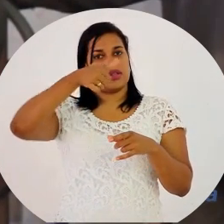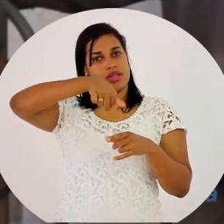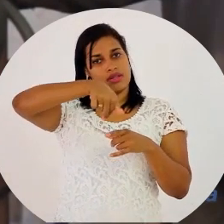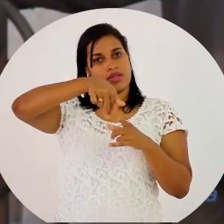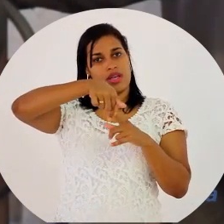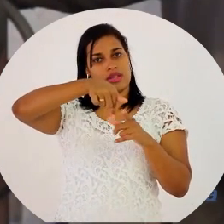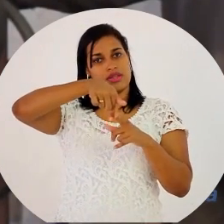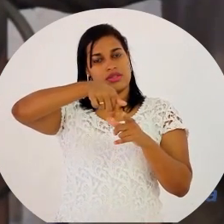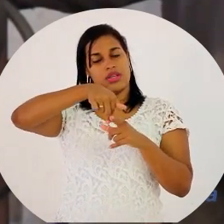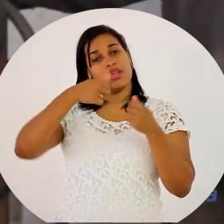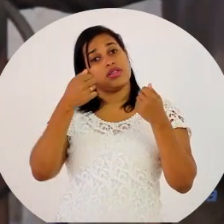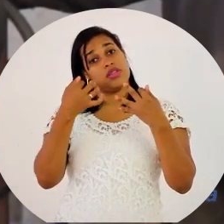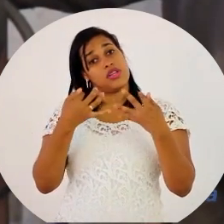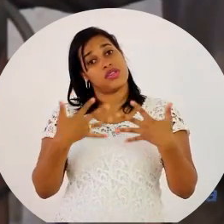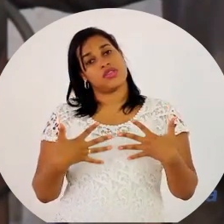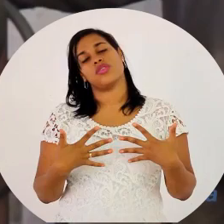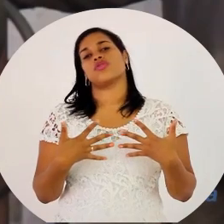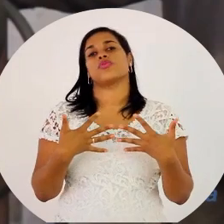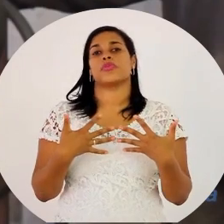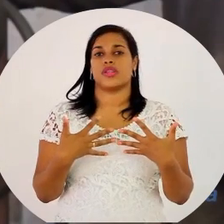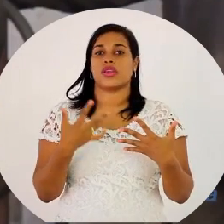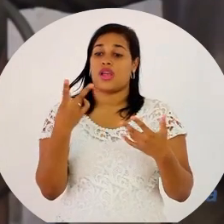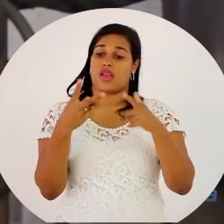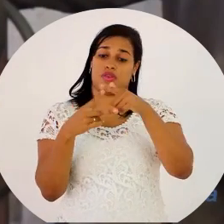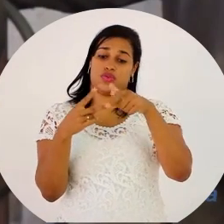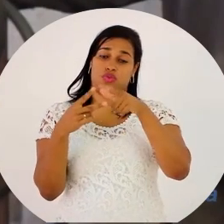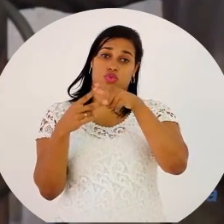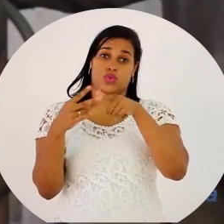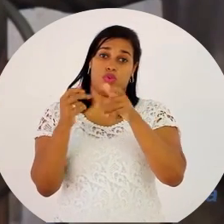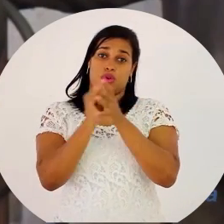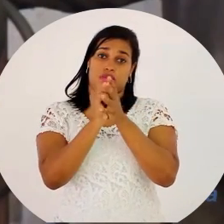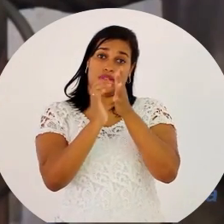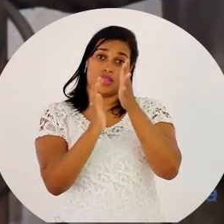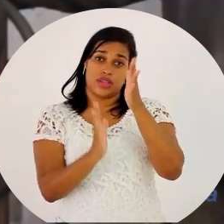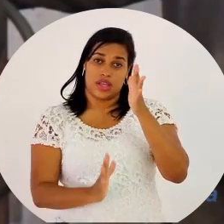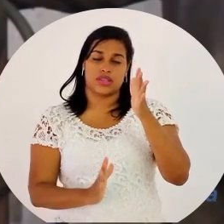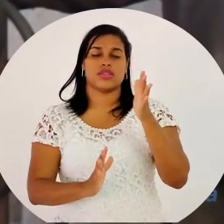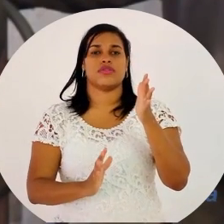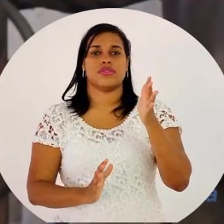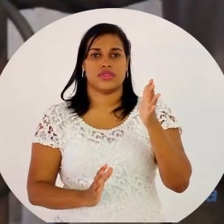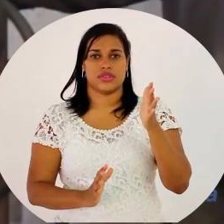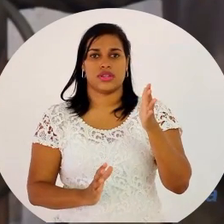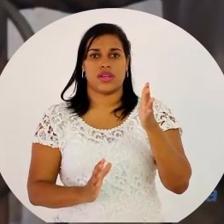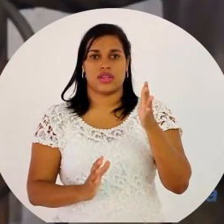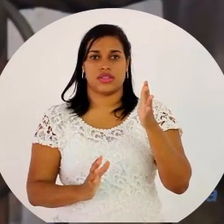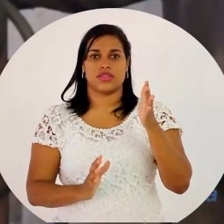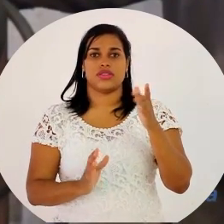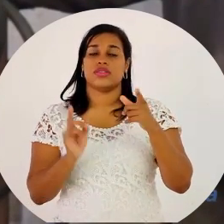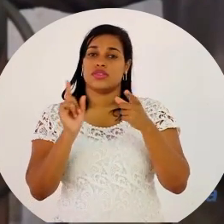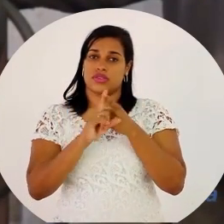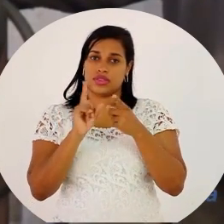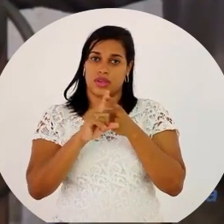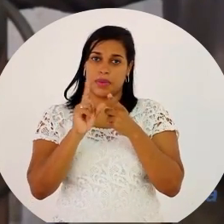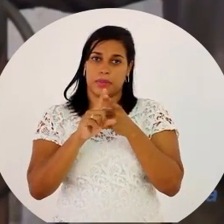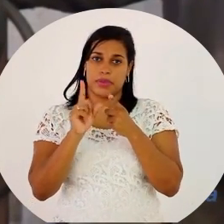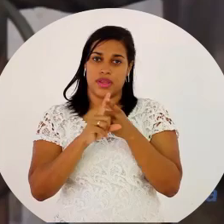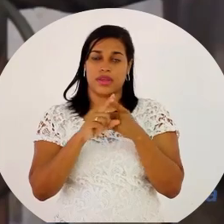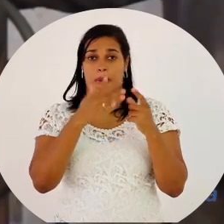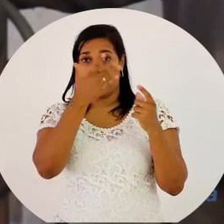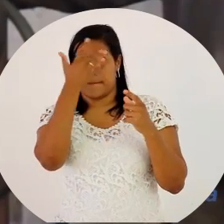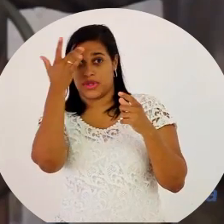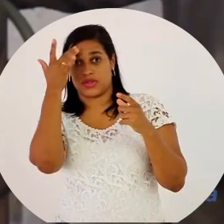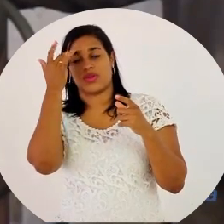Ele descreve muito mais apenas 2 atividades, o pessoal de frente de caixa de supermercados e o